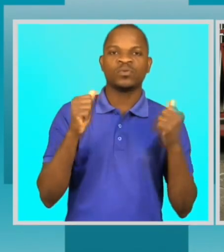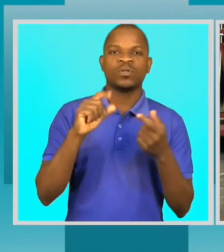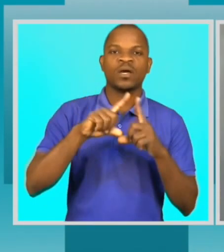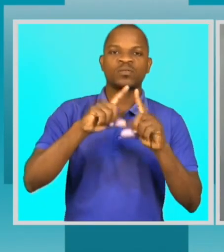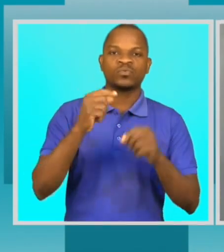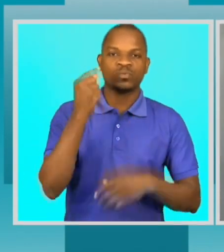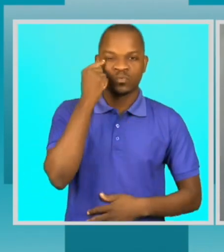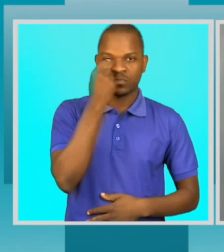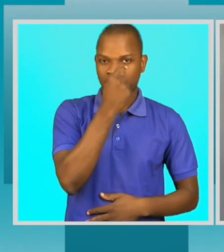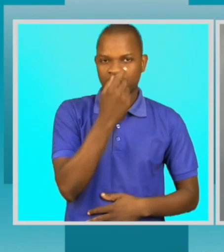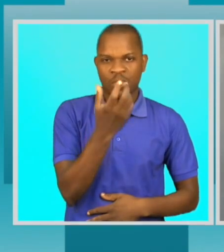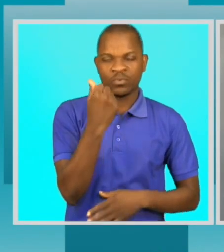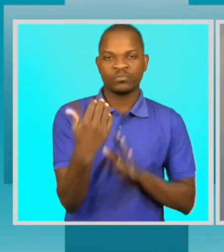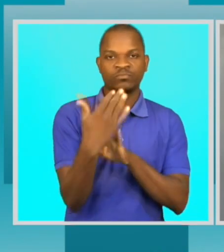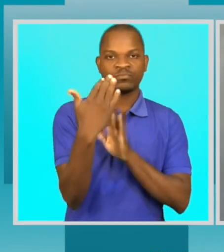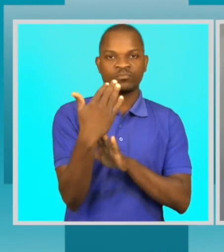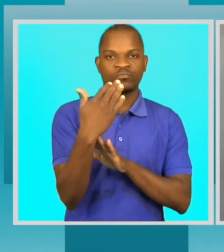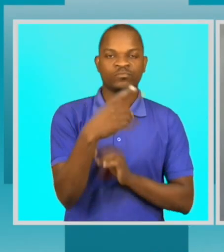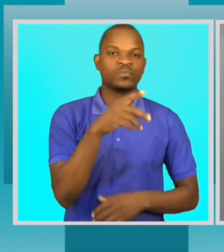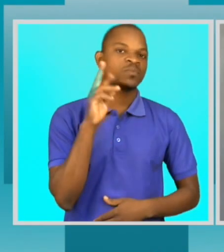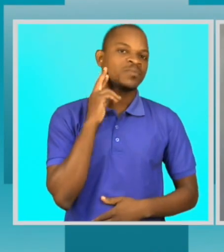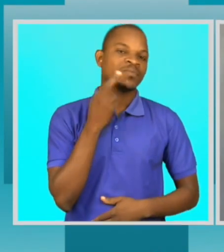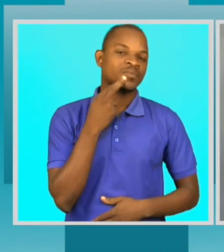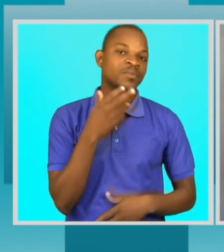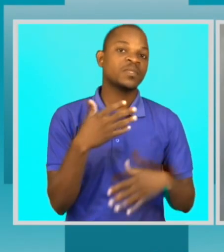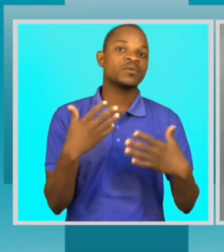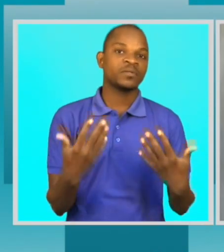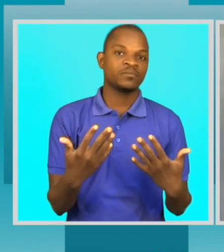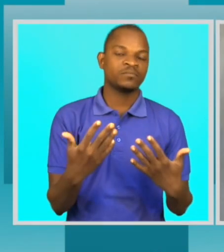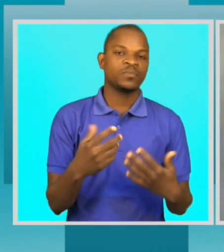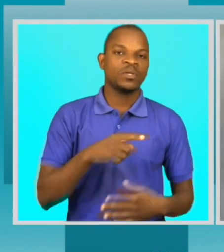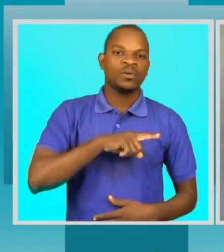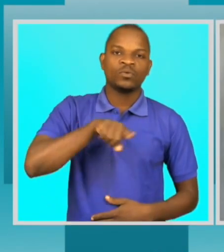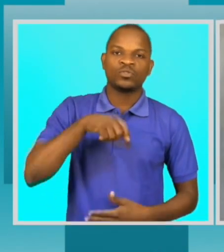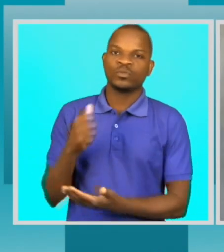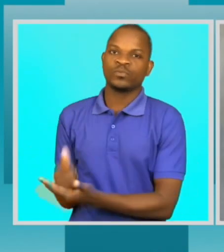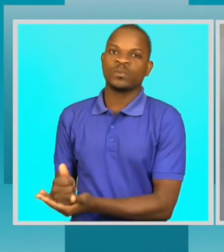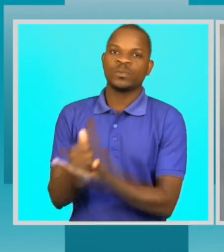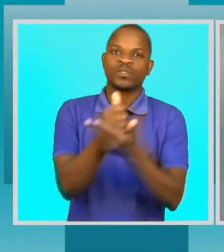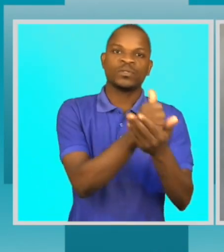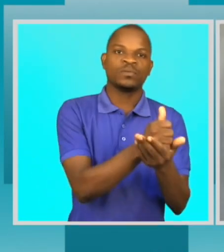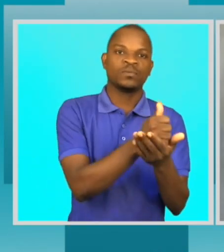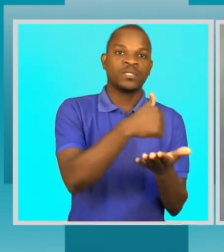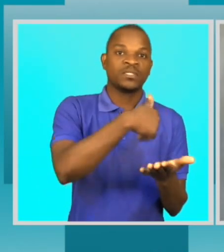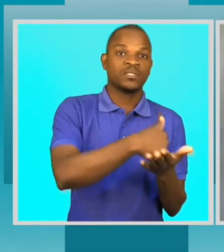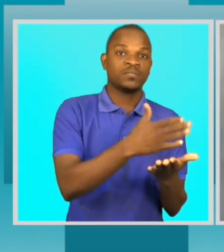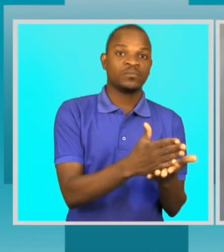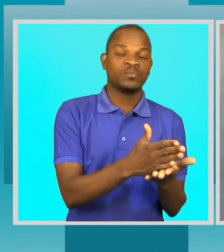pouco? Na área de saúde ocular, apoiamos o departamento de